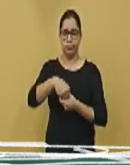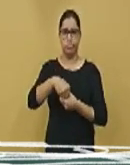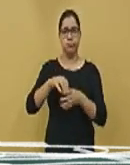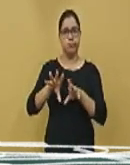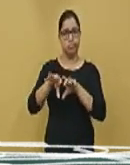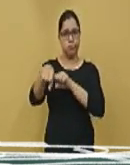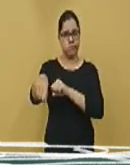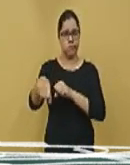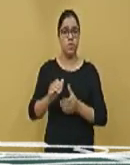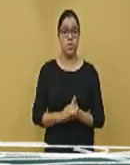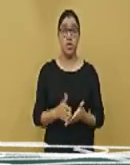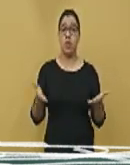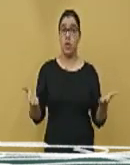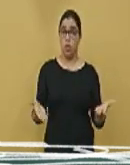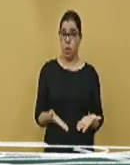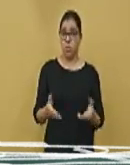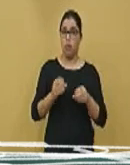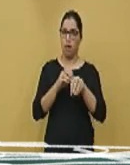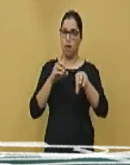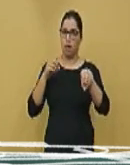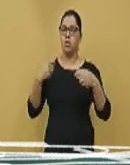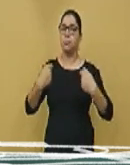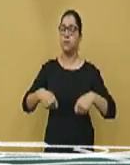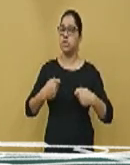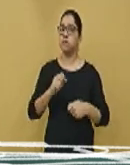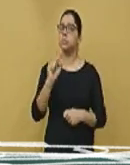que a EAD tem que ser mais institucionalizada, não...